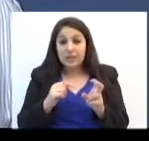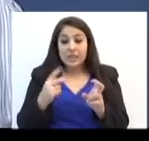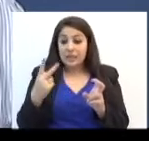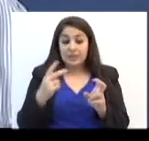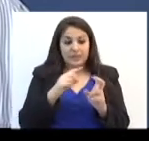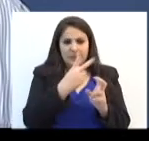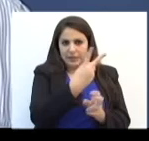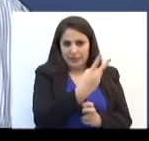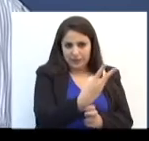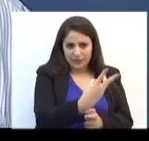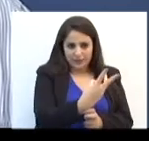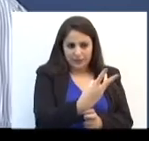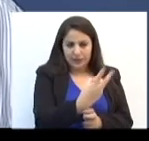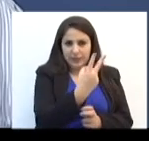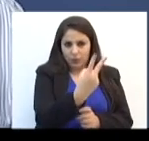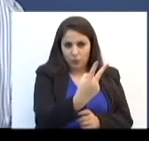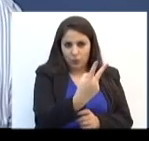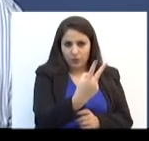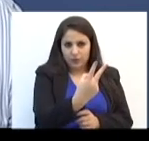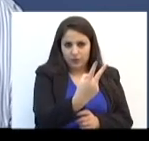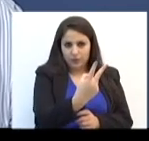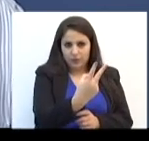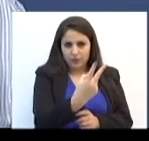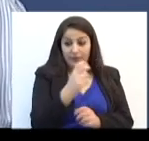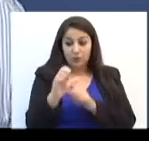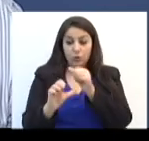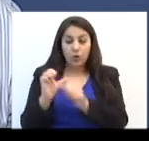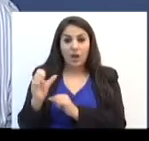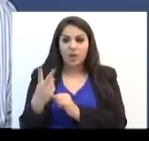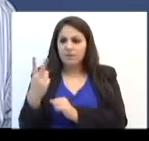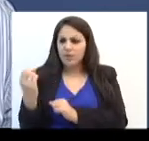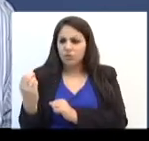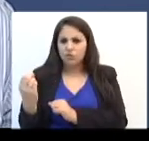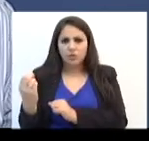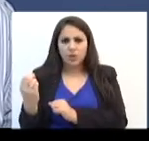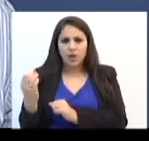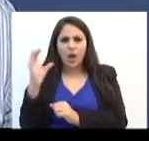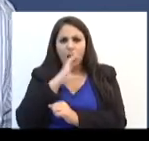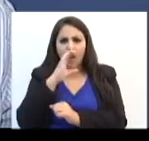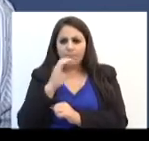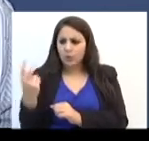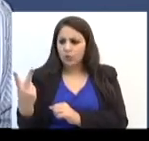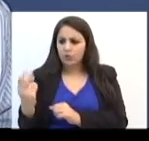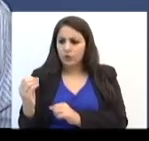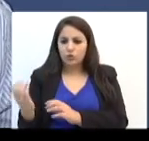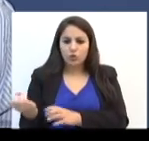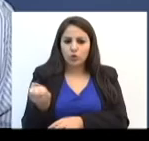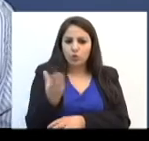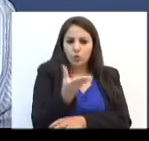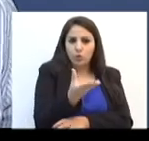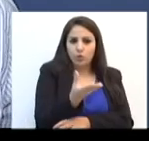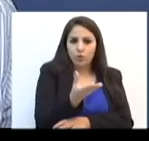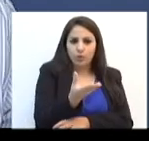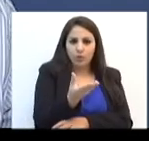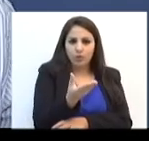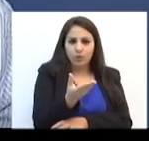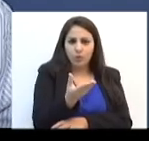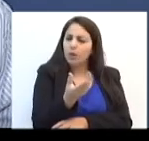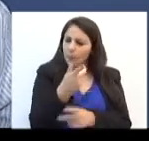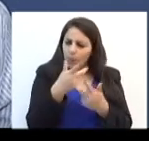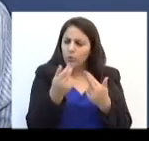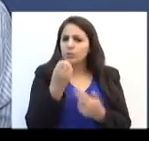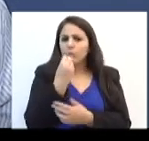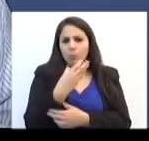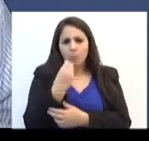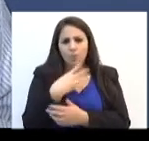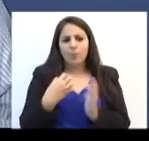32 trocar 20 de uma vez só. Isso é um ganho extraordinário para a comunidade. Isso é coisa boa, é